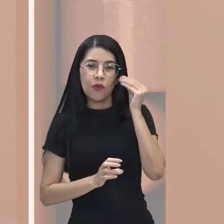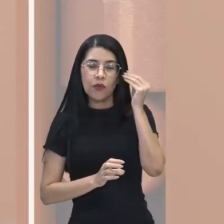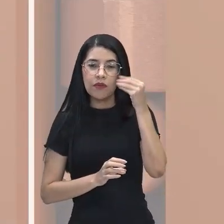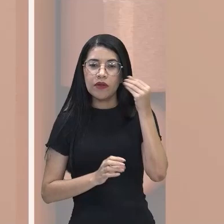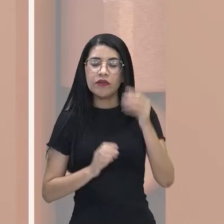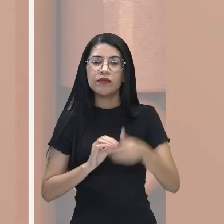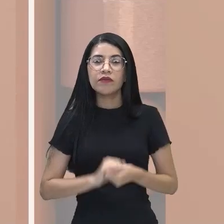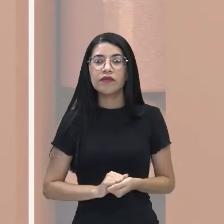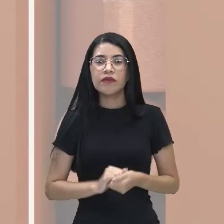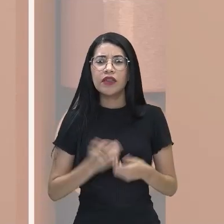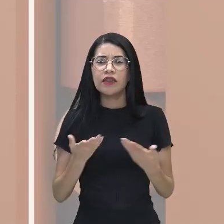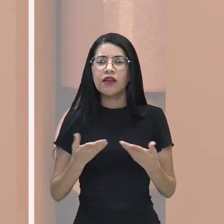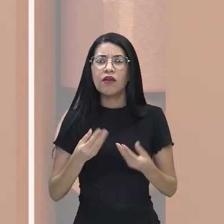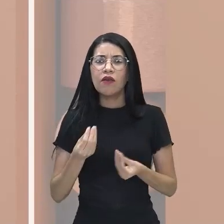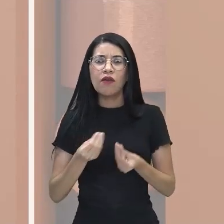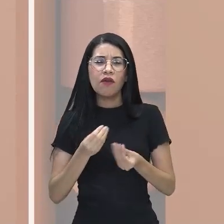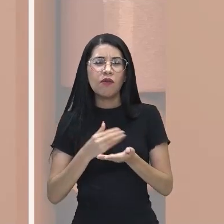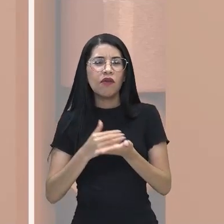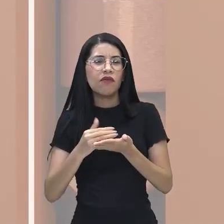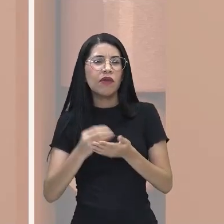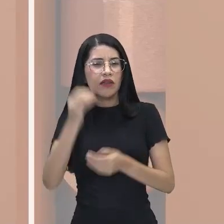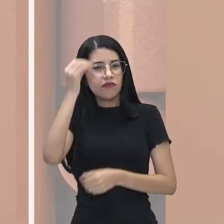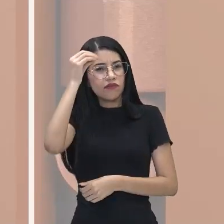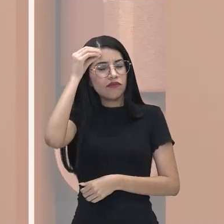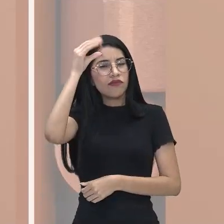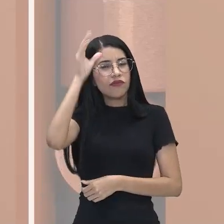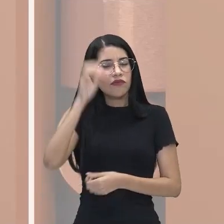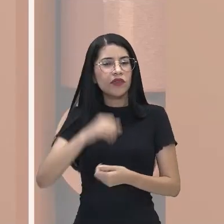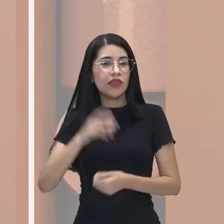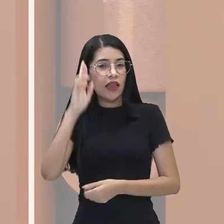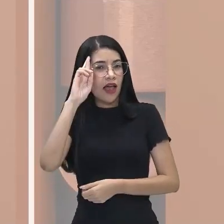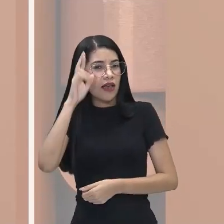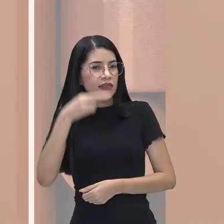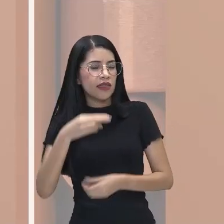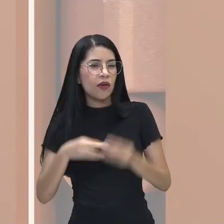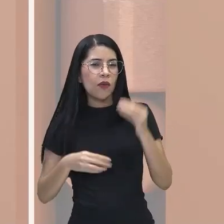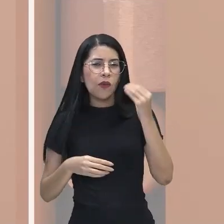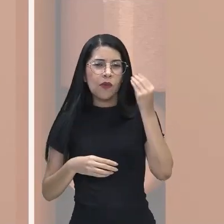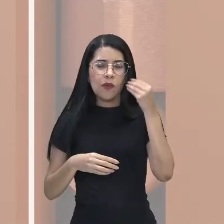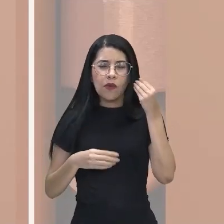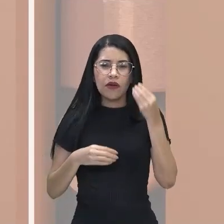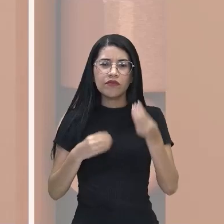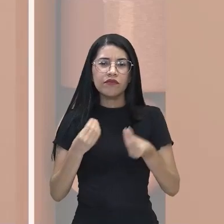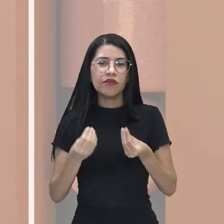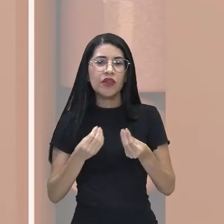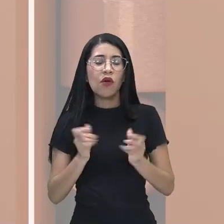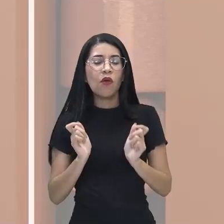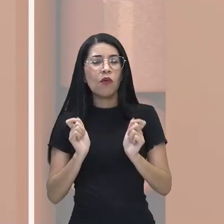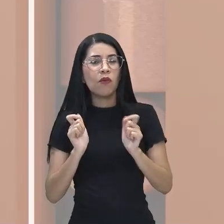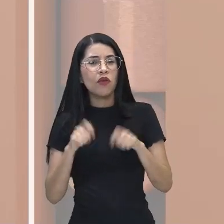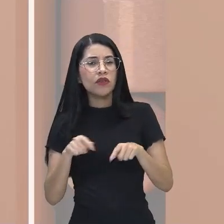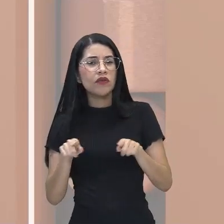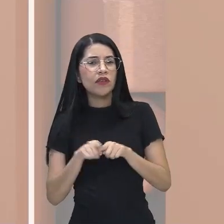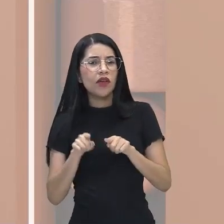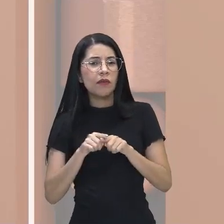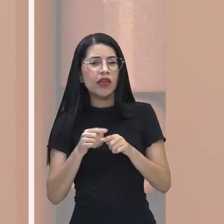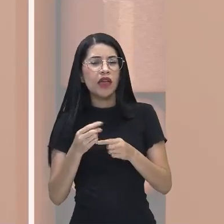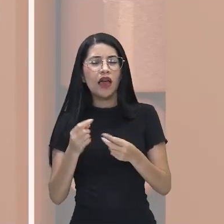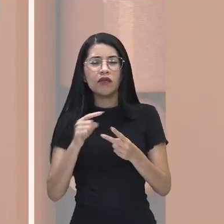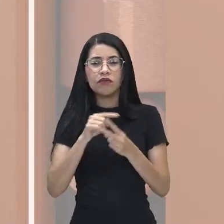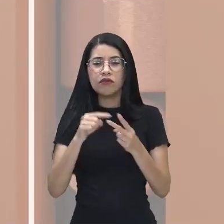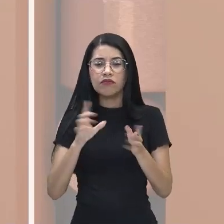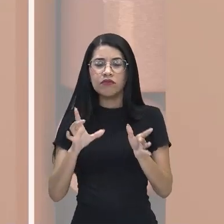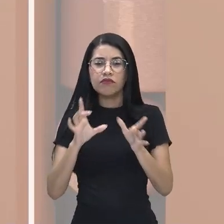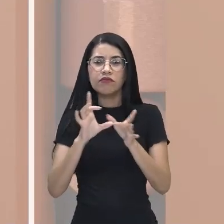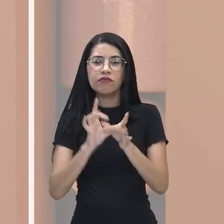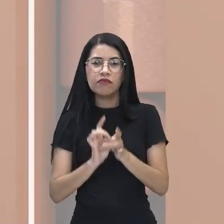aí, de onde vem o conhecimento? Da razão ou da sensação? Ou é possível termos conhecimento